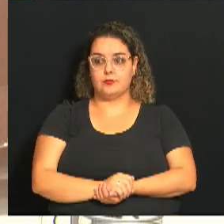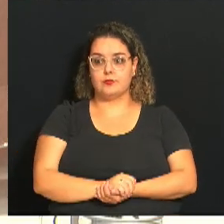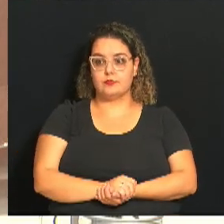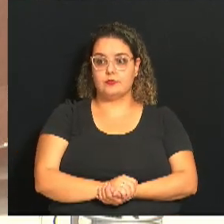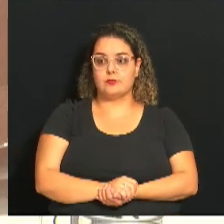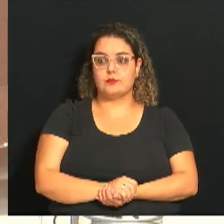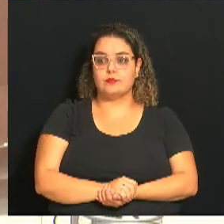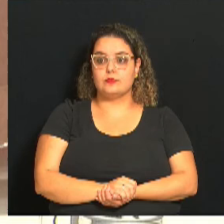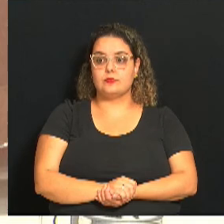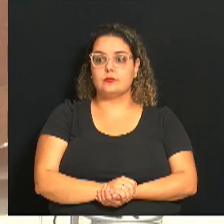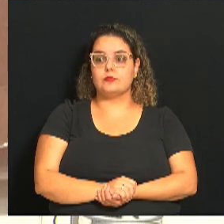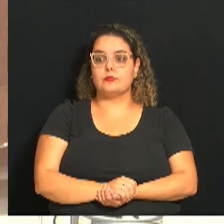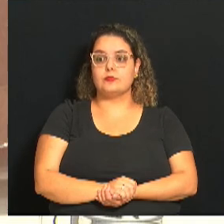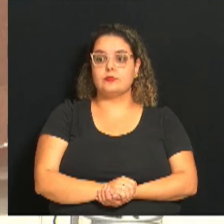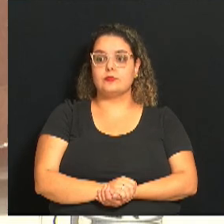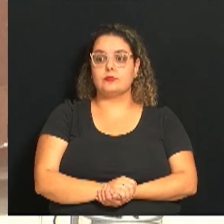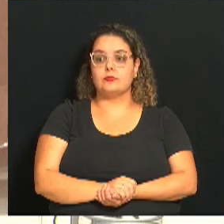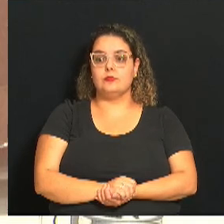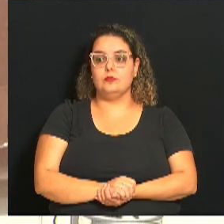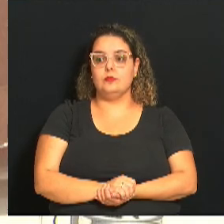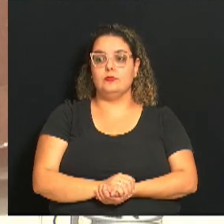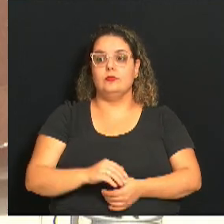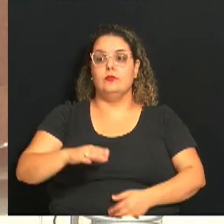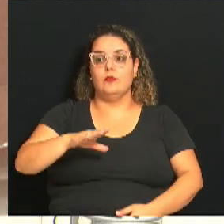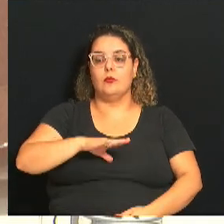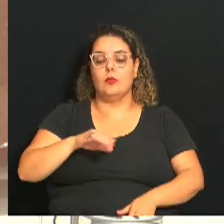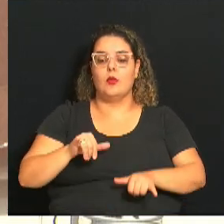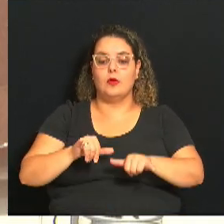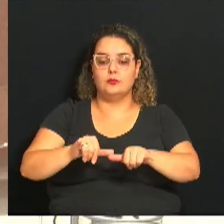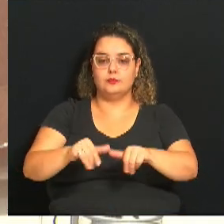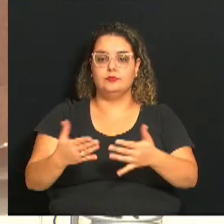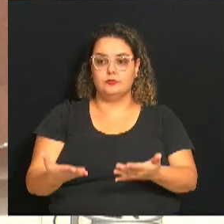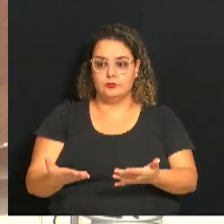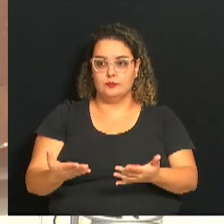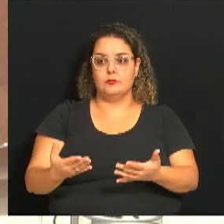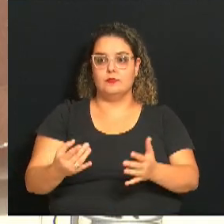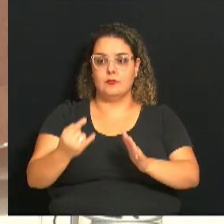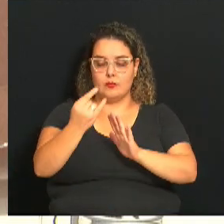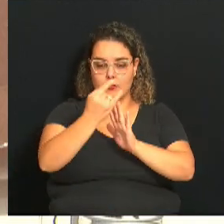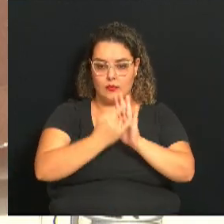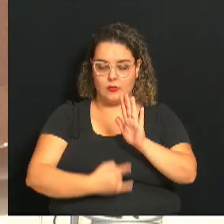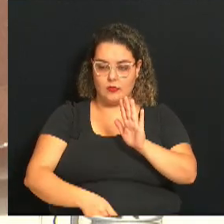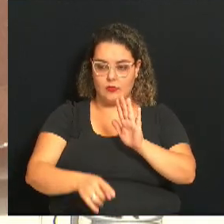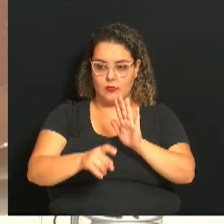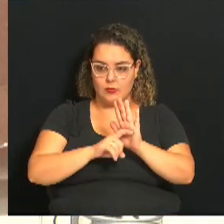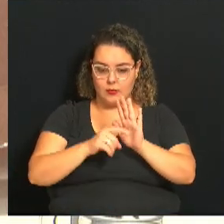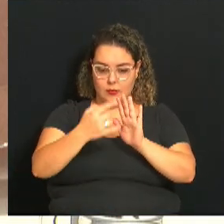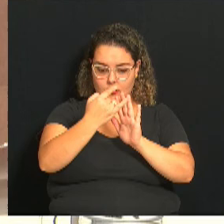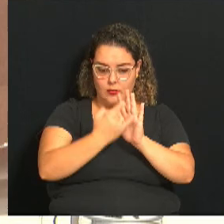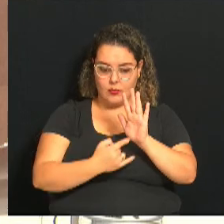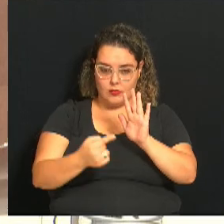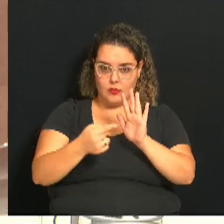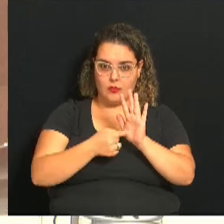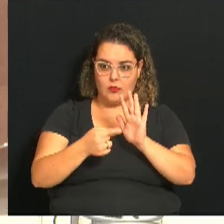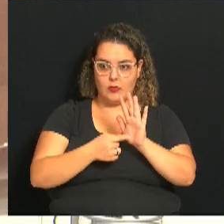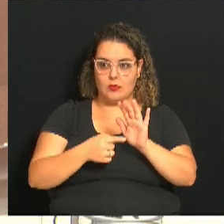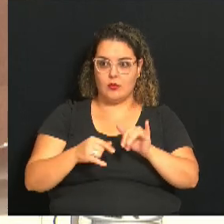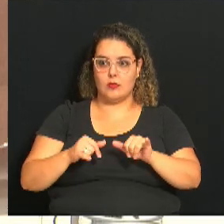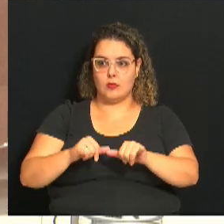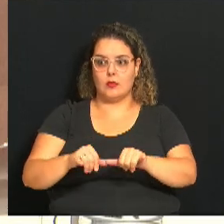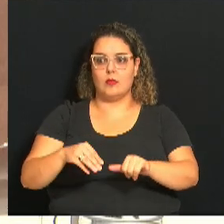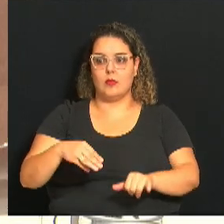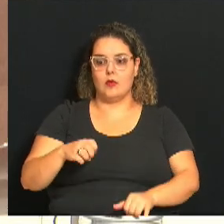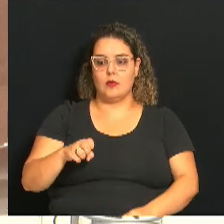no mercado municipal, entregando a escritura do mercado municipal, a matrícula, que já é uma ação